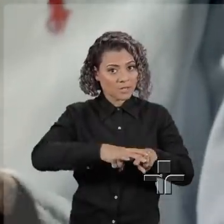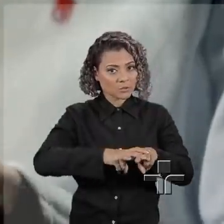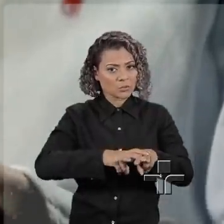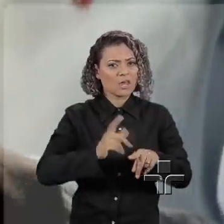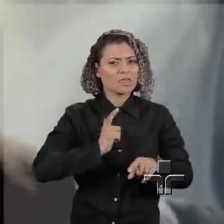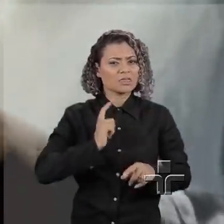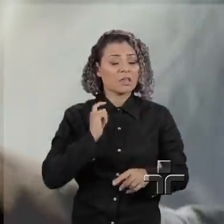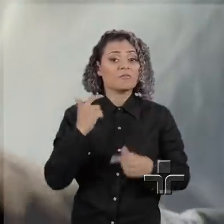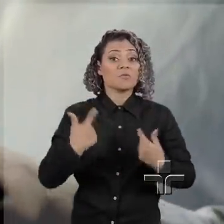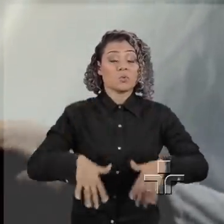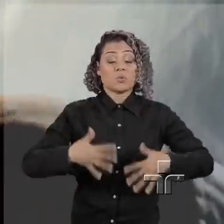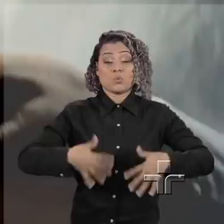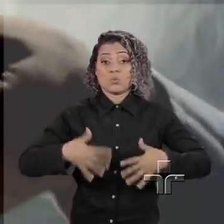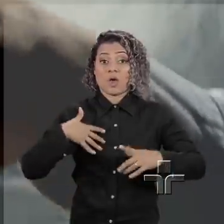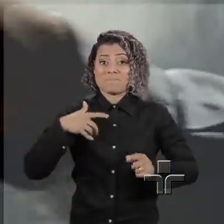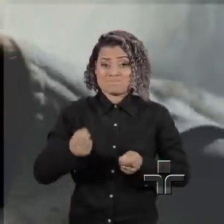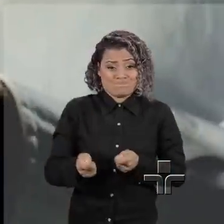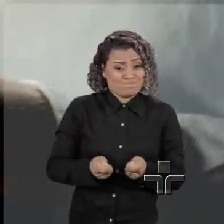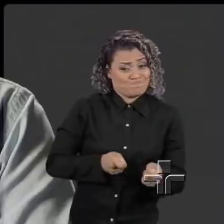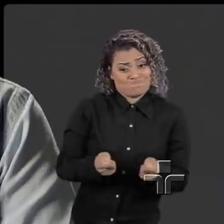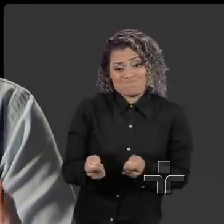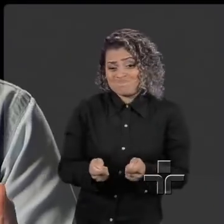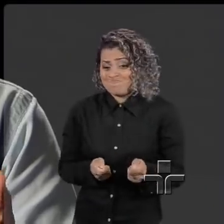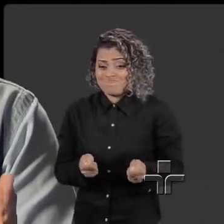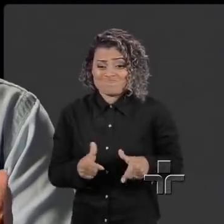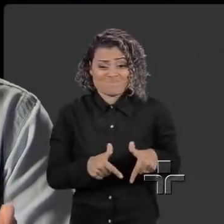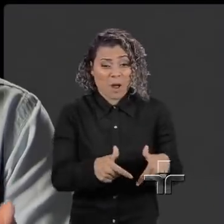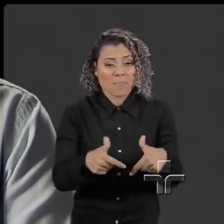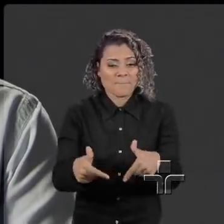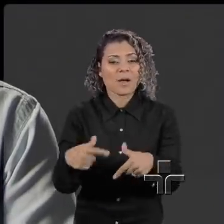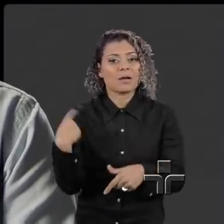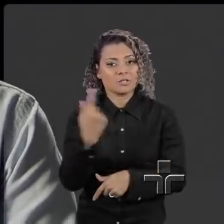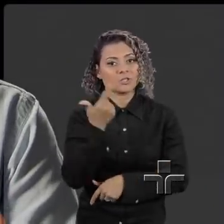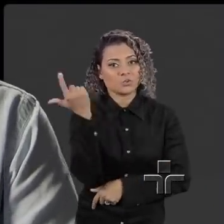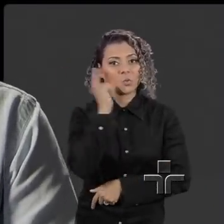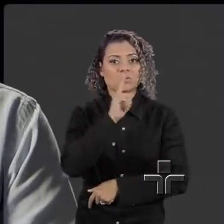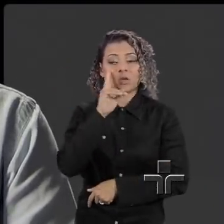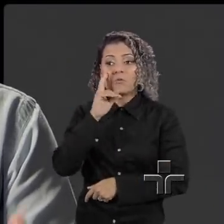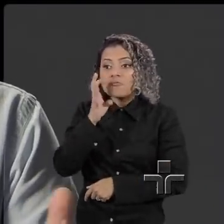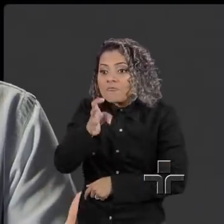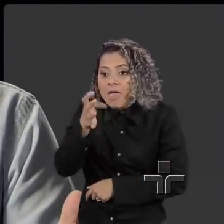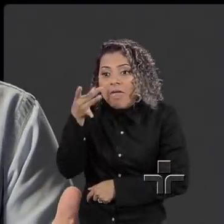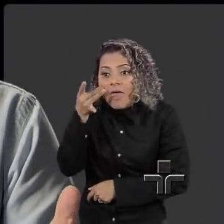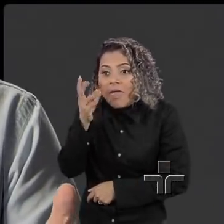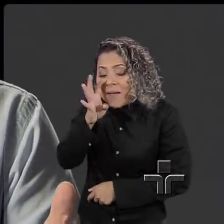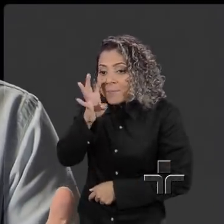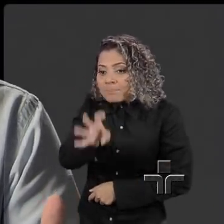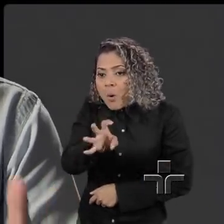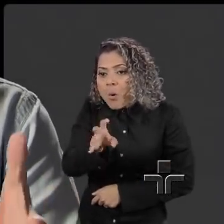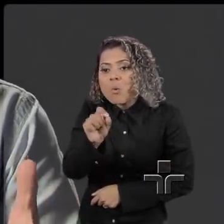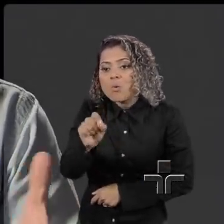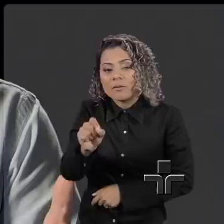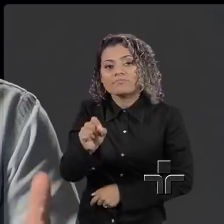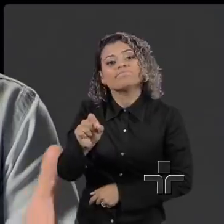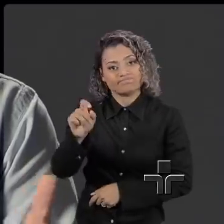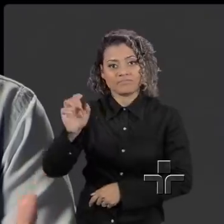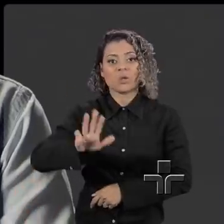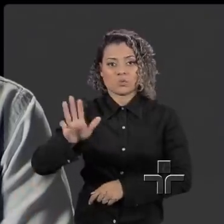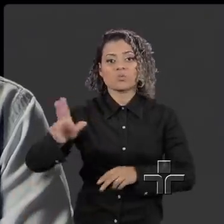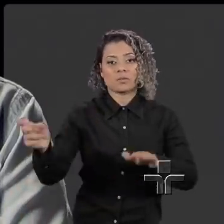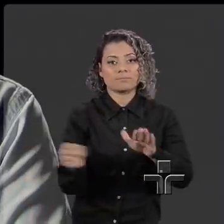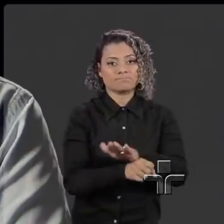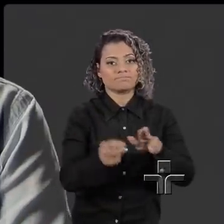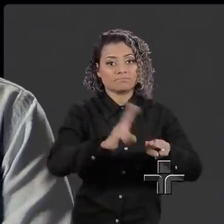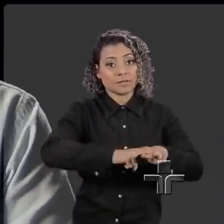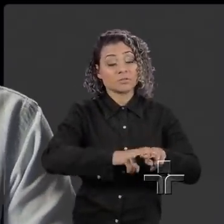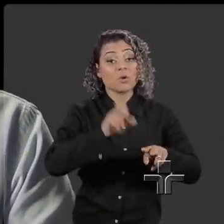uma politização do ato enorme, mas a gente assistiu finalmente à prisão dele. E foi uma das grandes histórias, é um